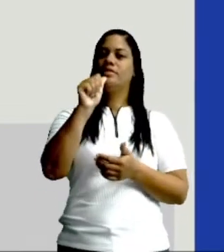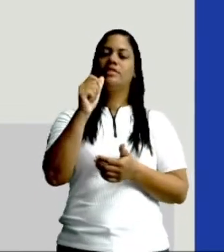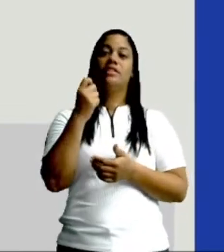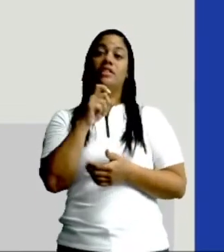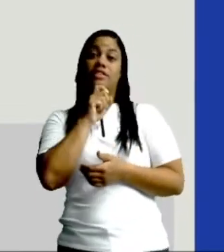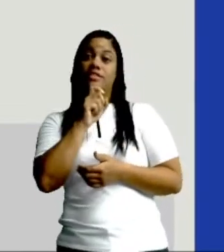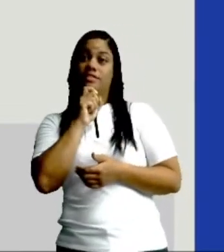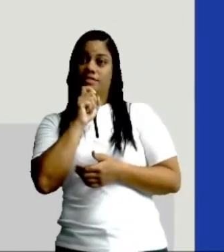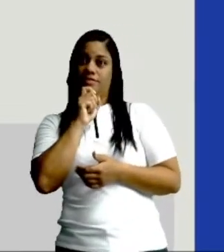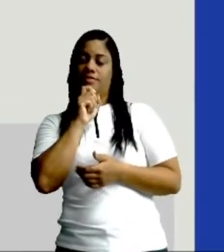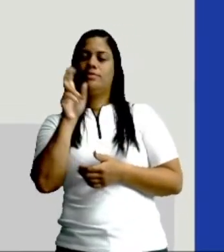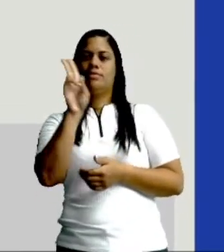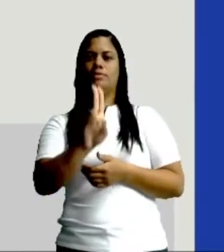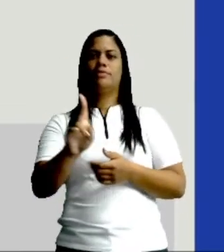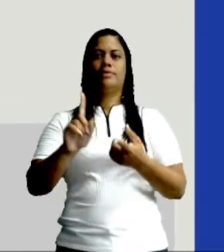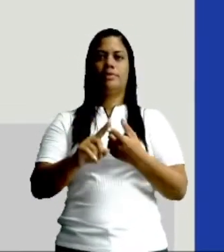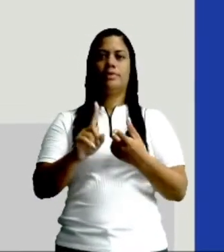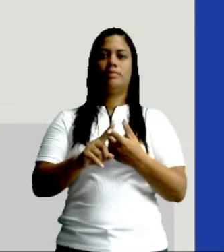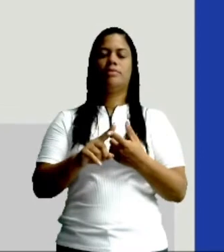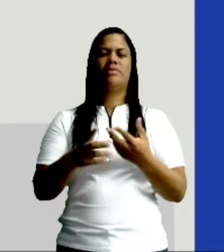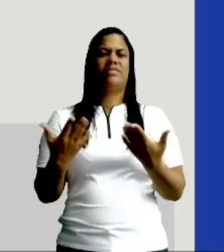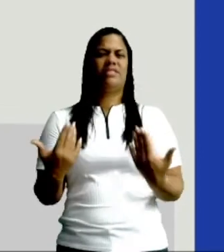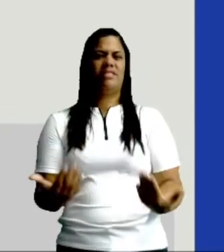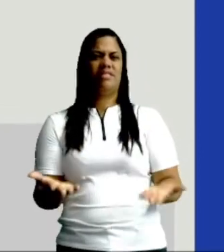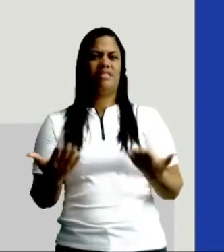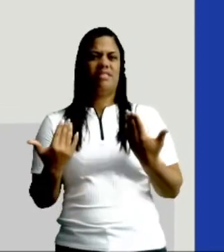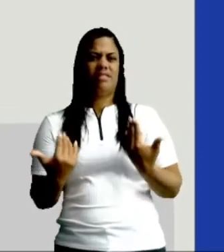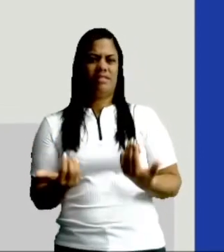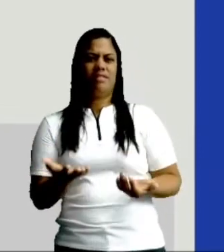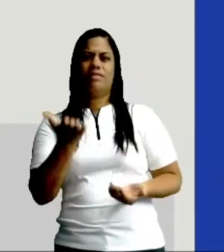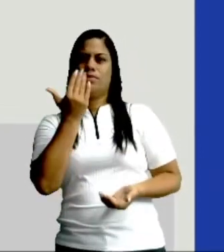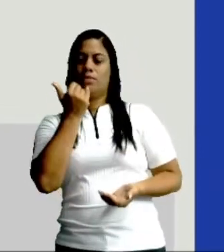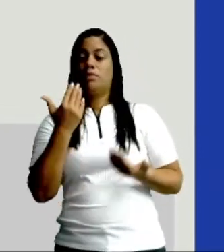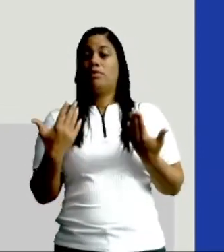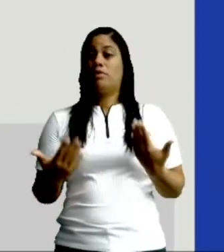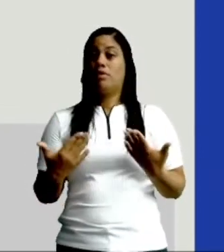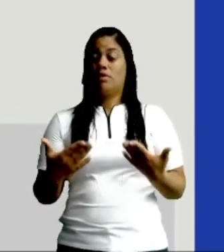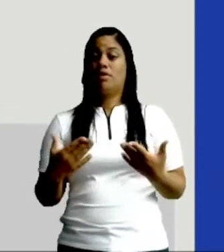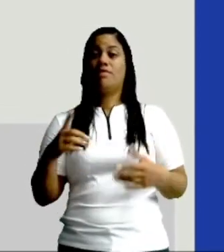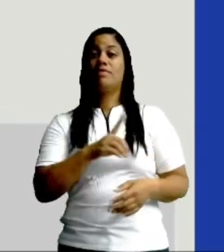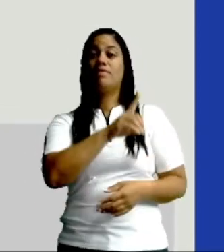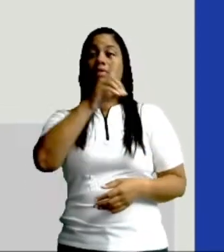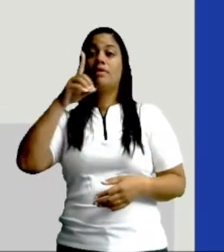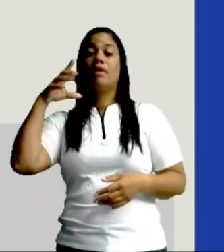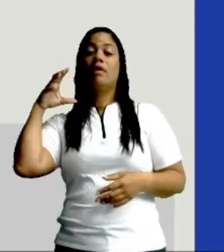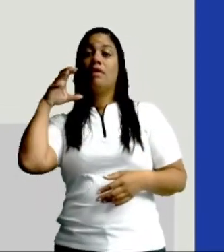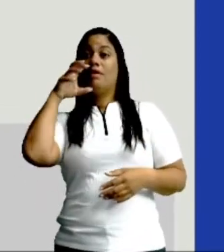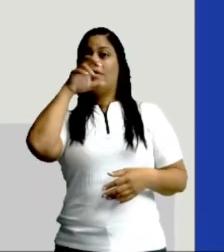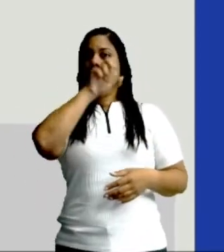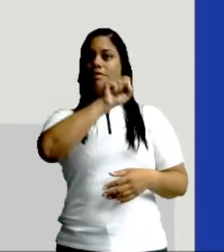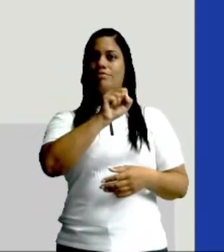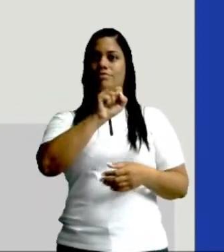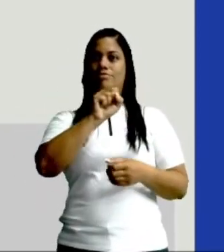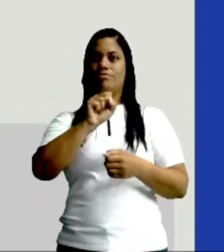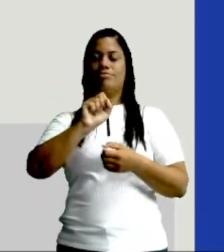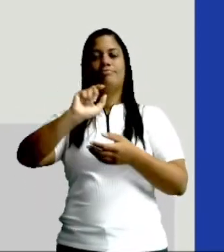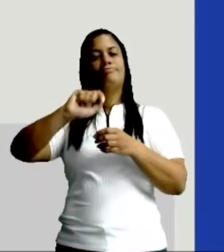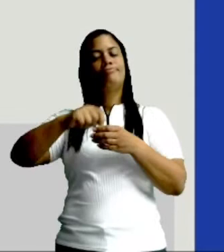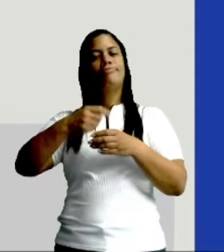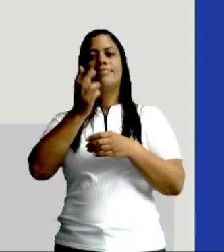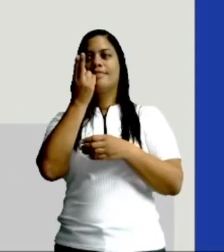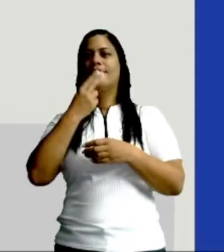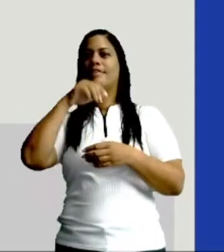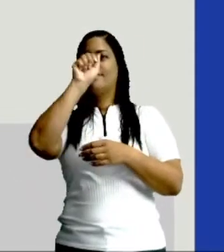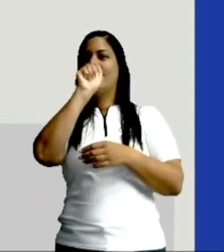é recomendada o consumo de comidas leves, especialmente em dias mais quentes. Sorvete também é um